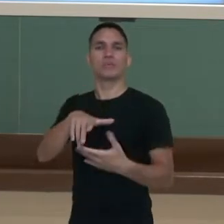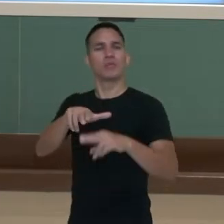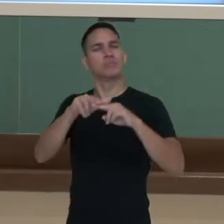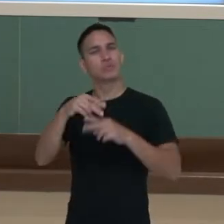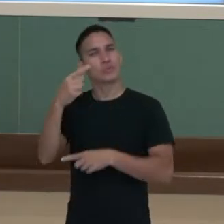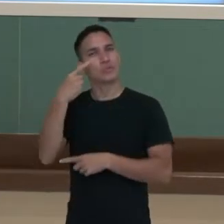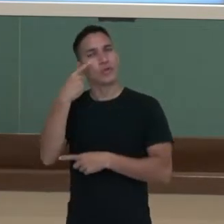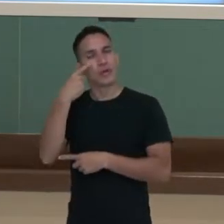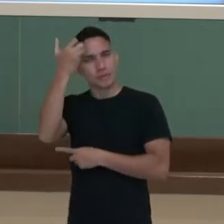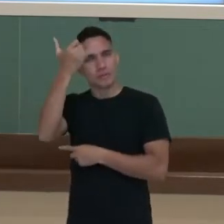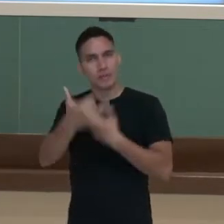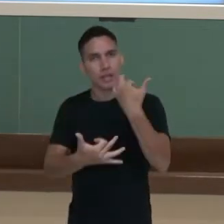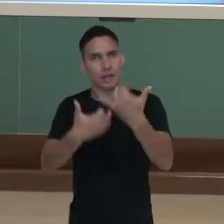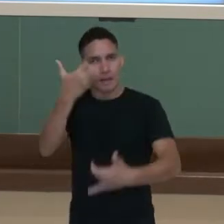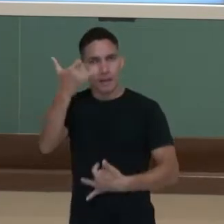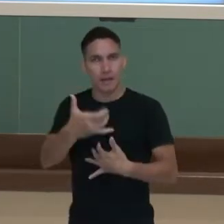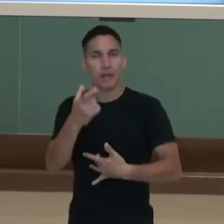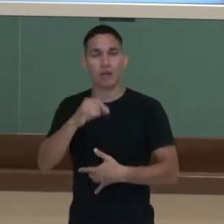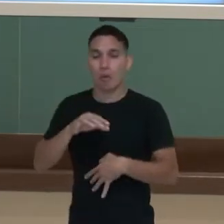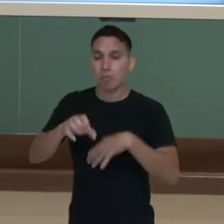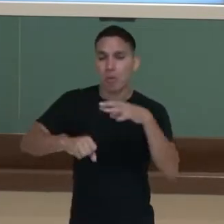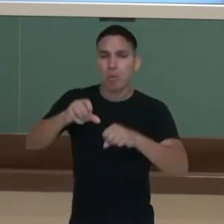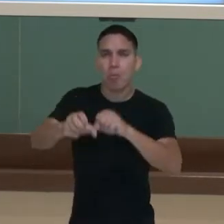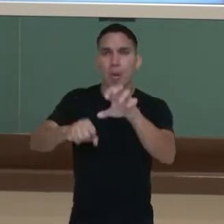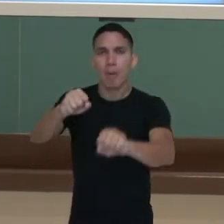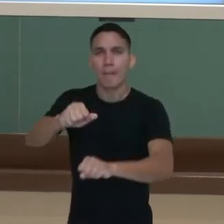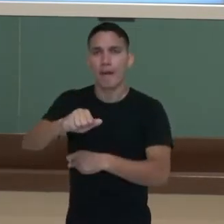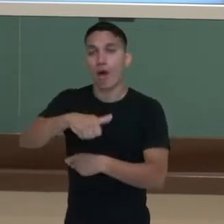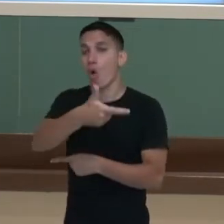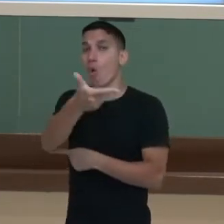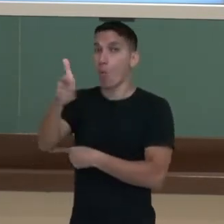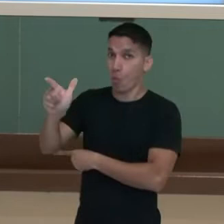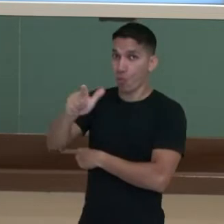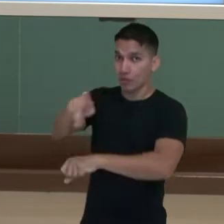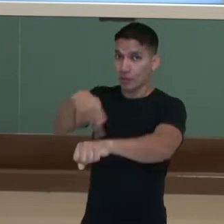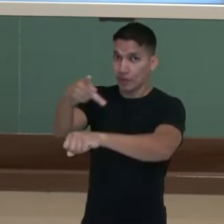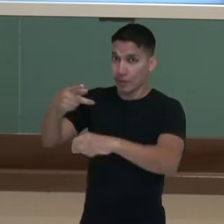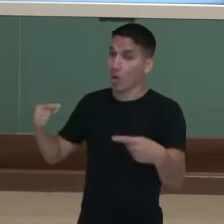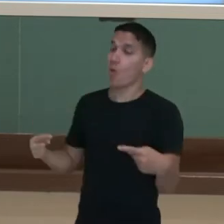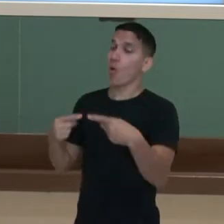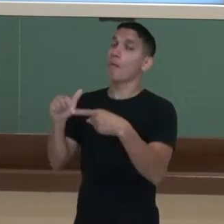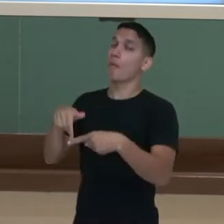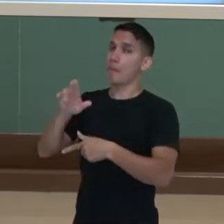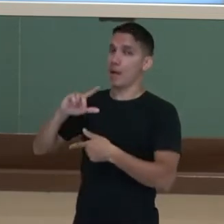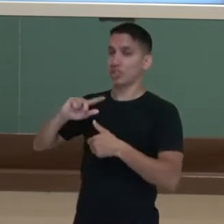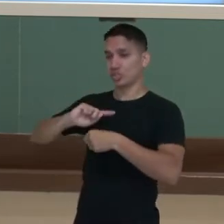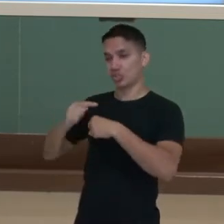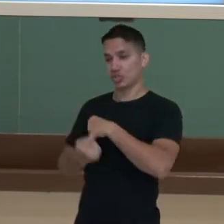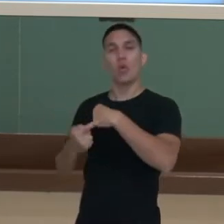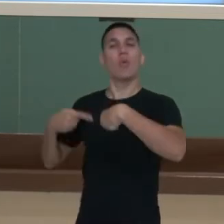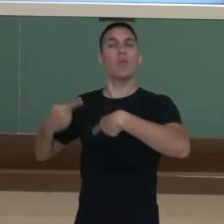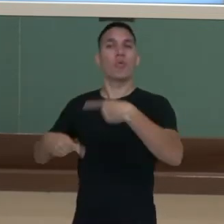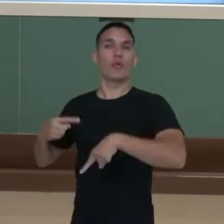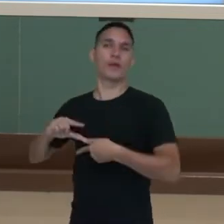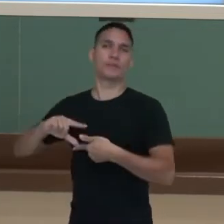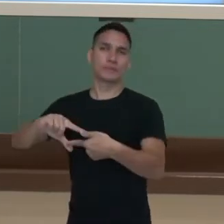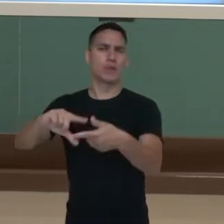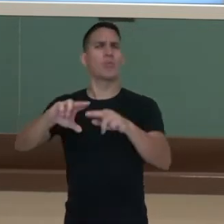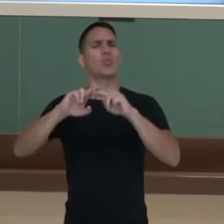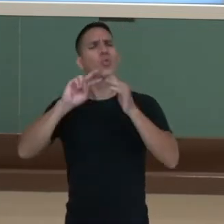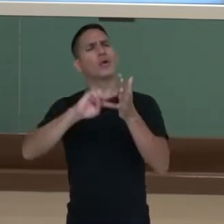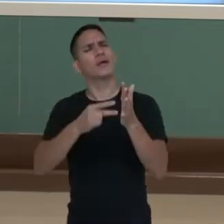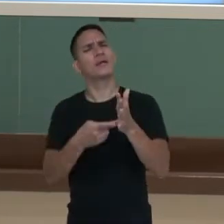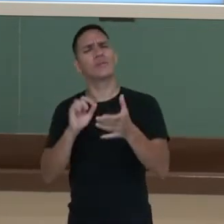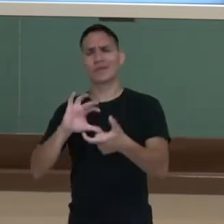de conquistar outros territórios tem tudo a ver com a geopolítica clássica. Então, o que é hegemonia no caso? A